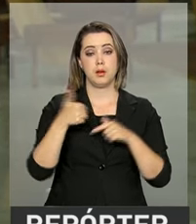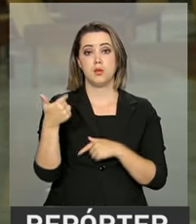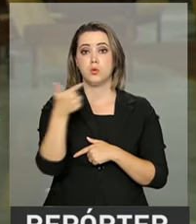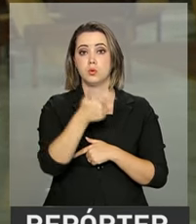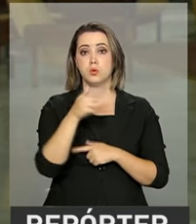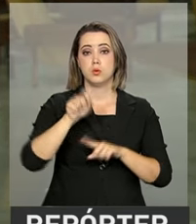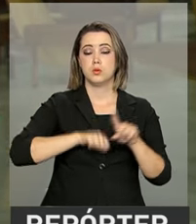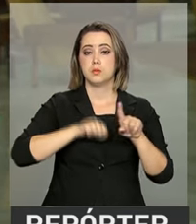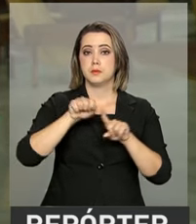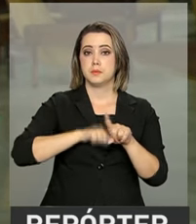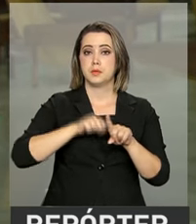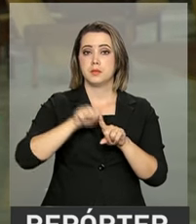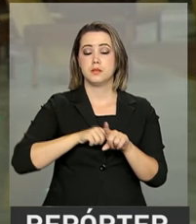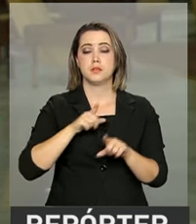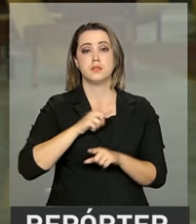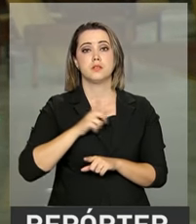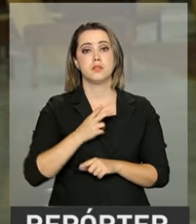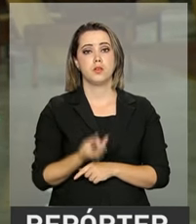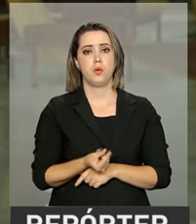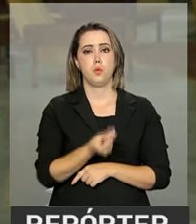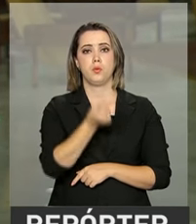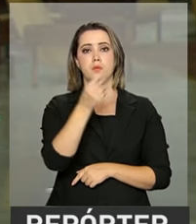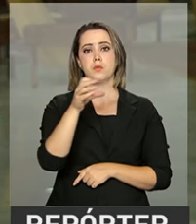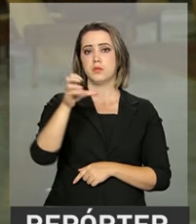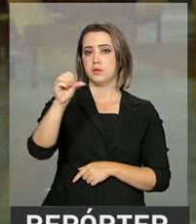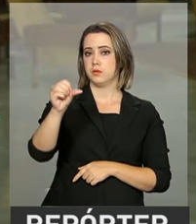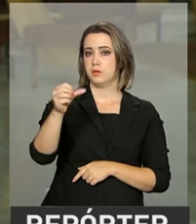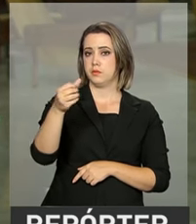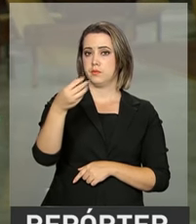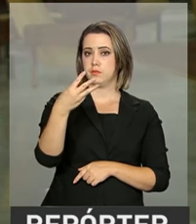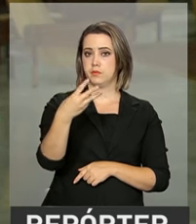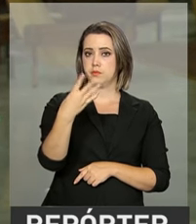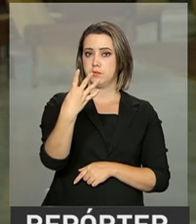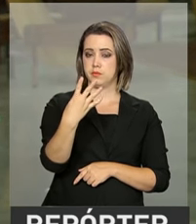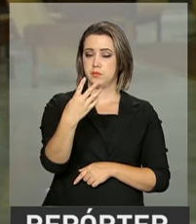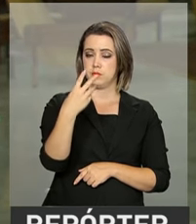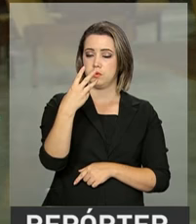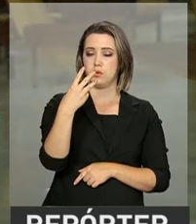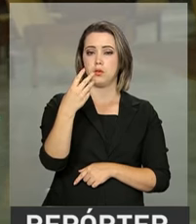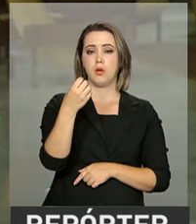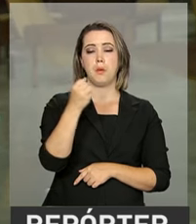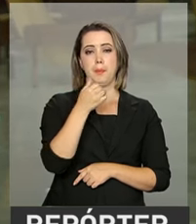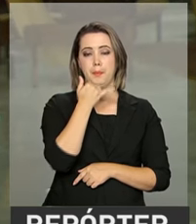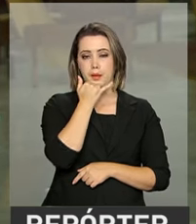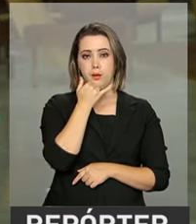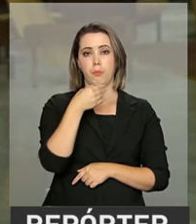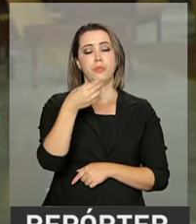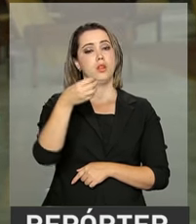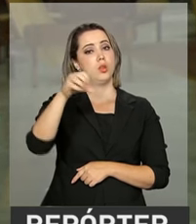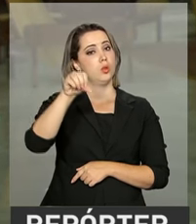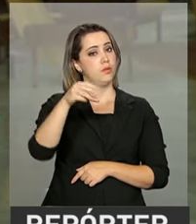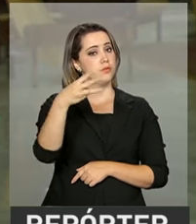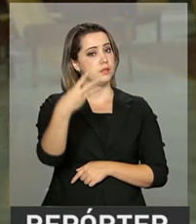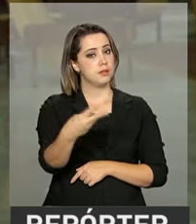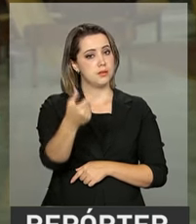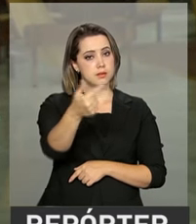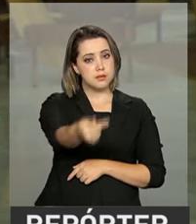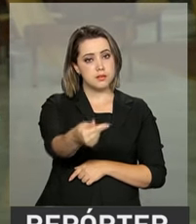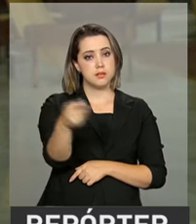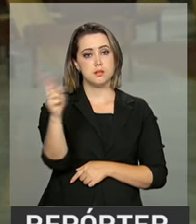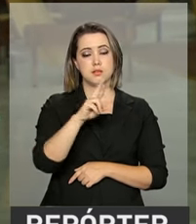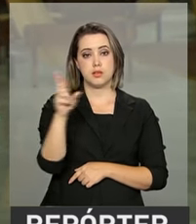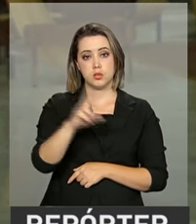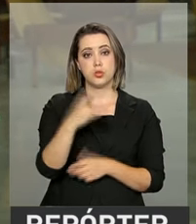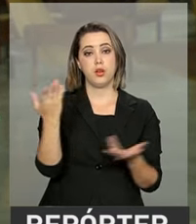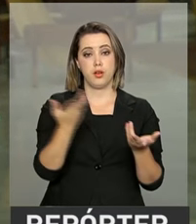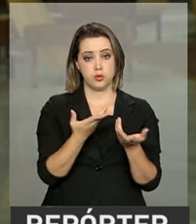de 2015 tem um valor a receber de R$ 937,00, ou seja, o valor do salário